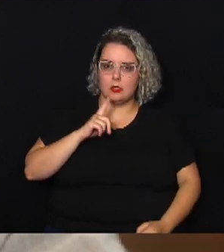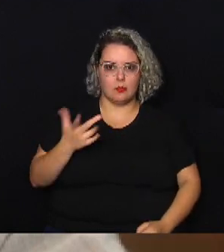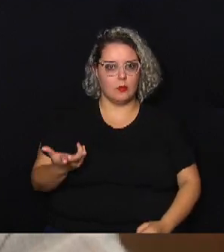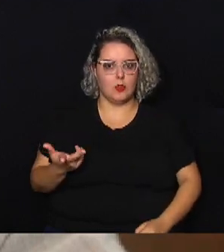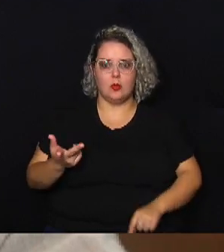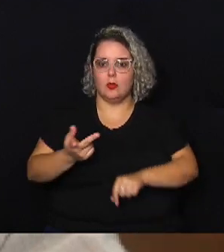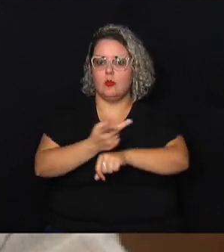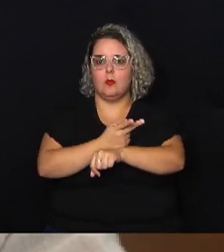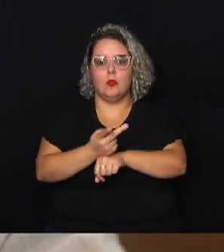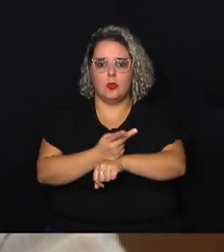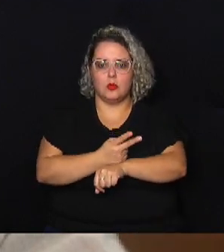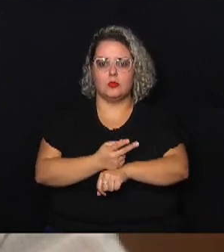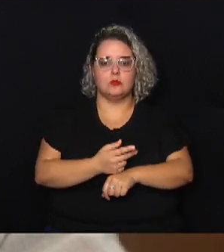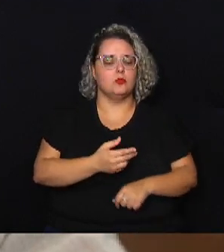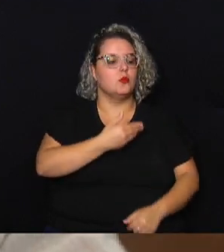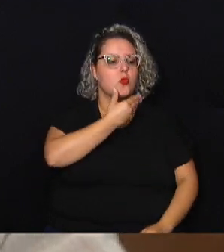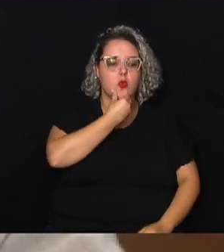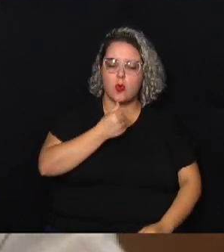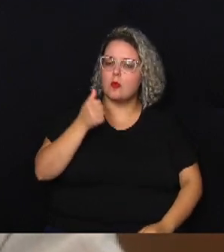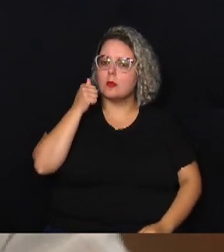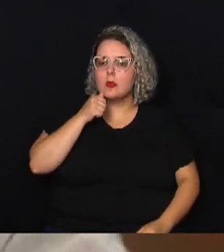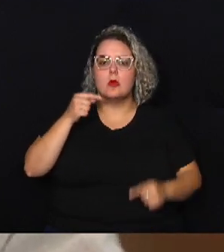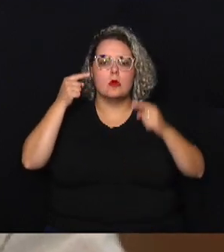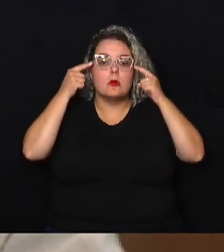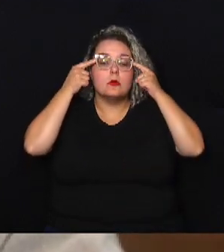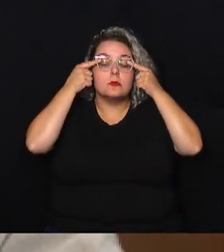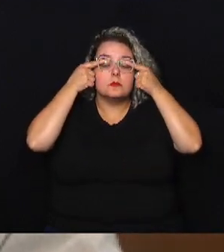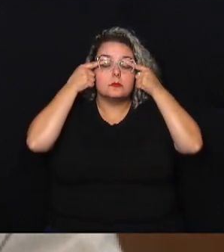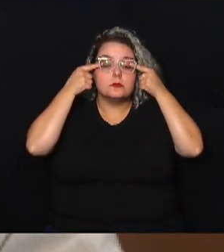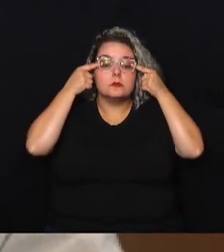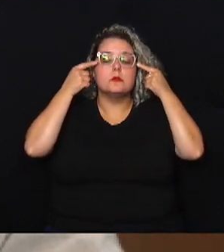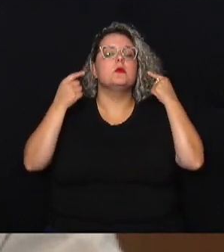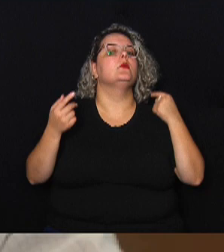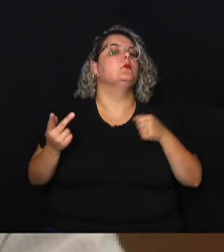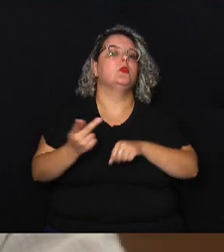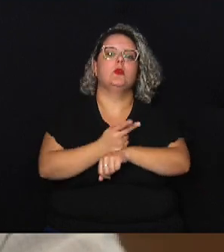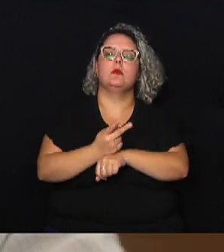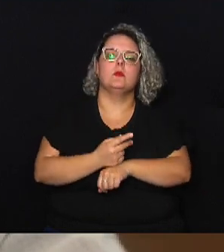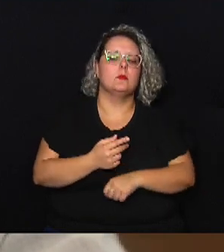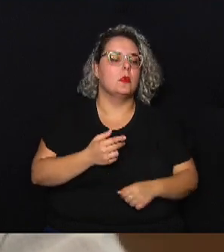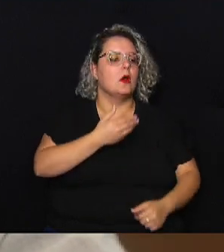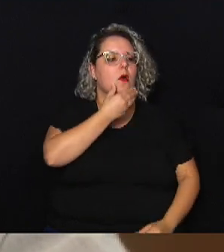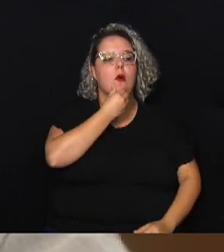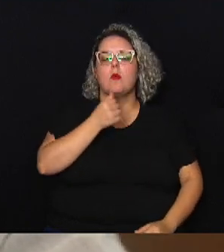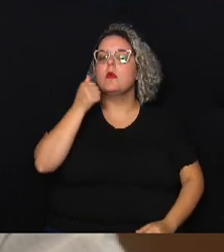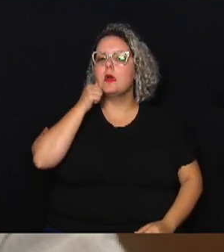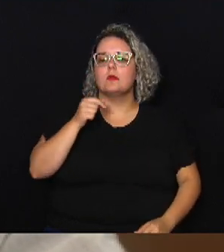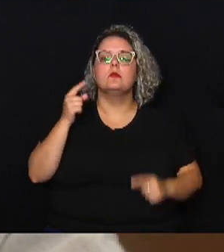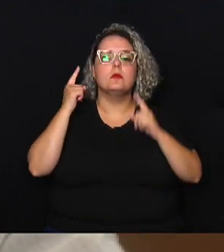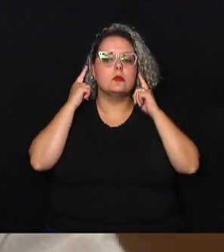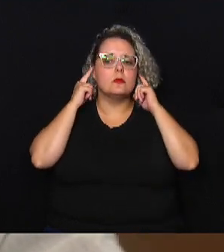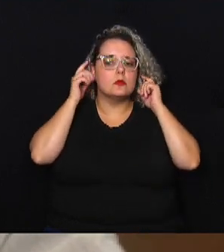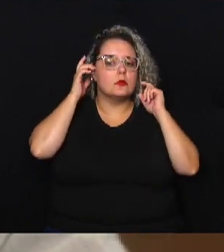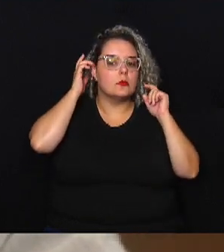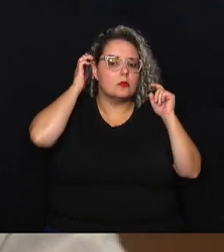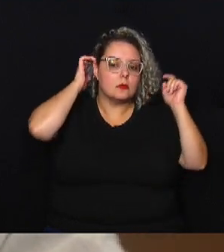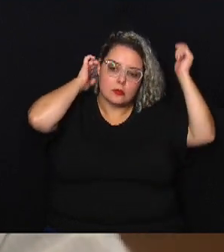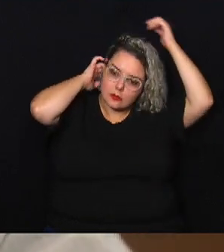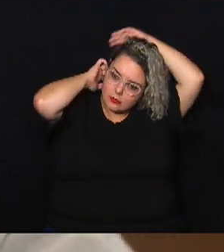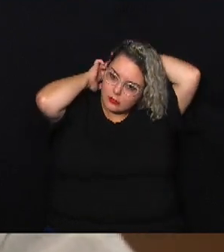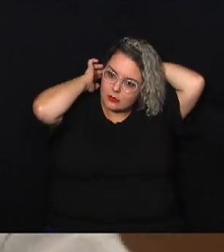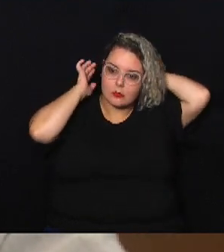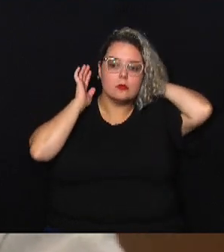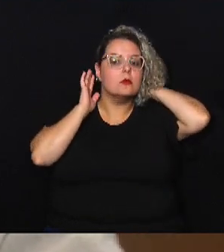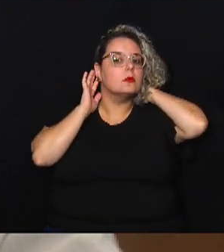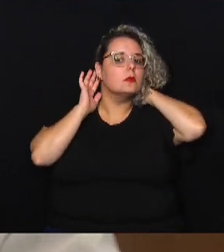dos dois públicos, pálpebra sempre teve procura pelos dois públicos, orelha, né, a otoplastia sempre teve. E eu estou